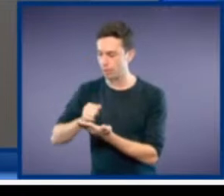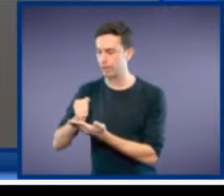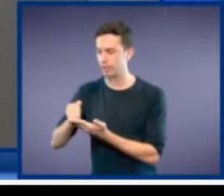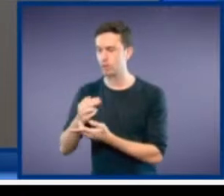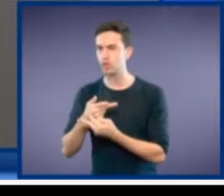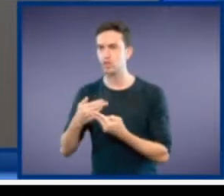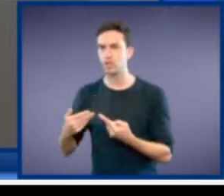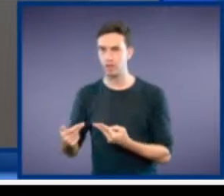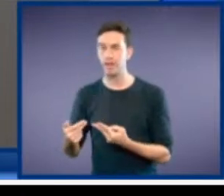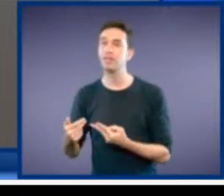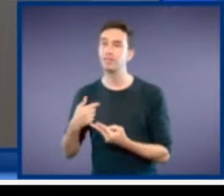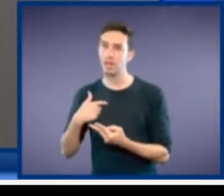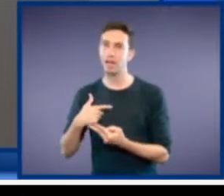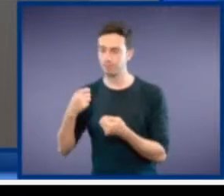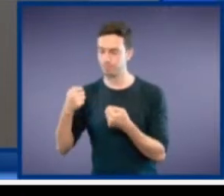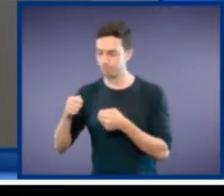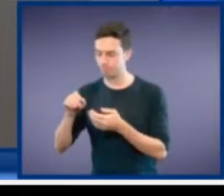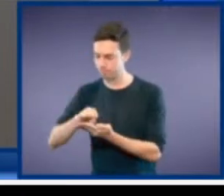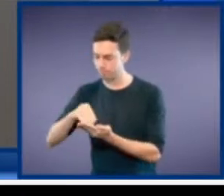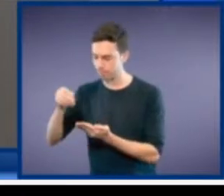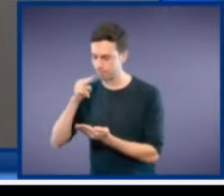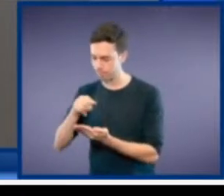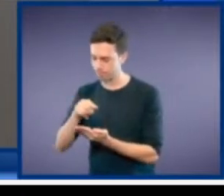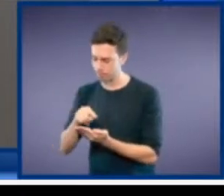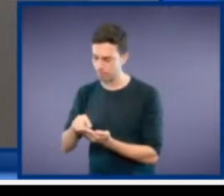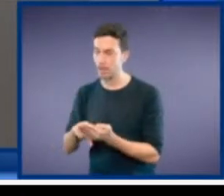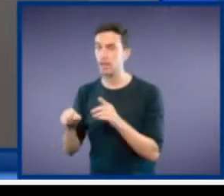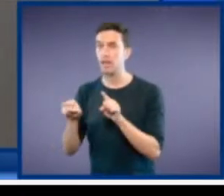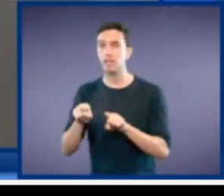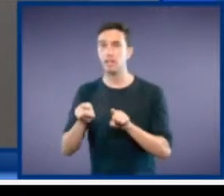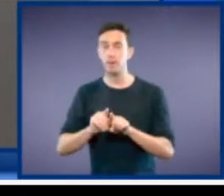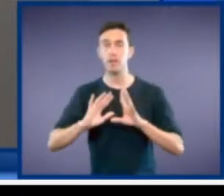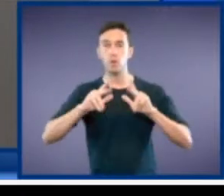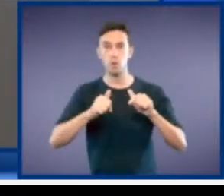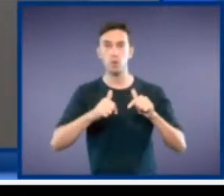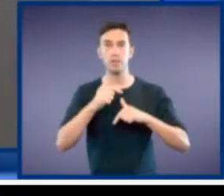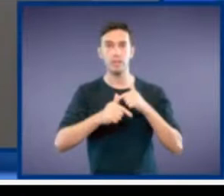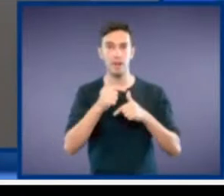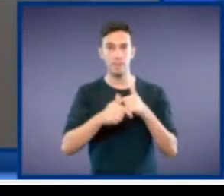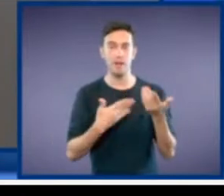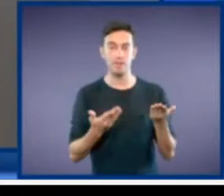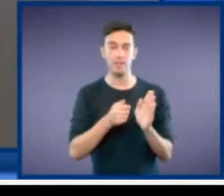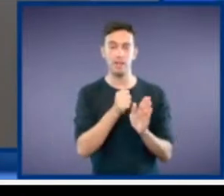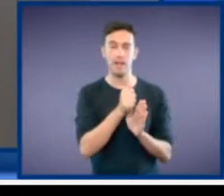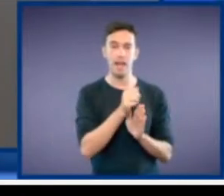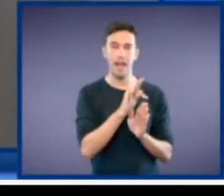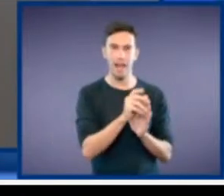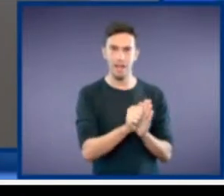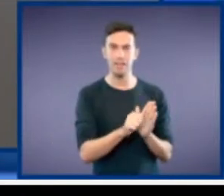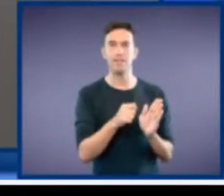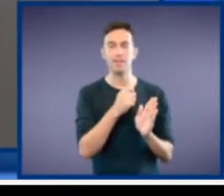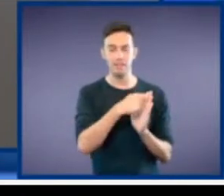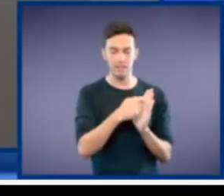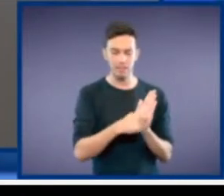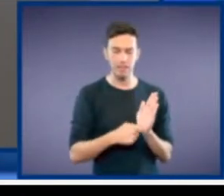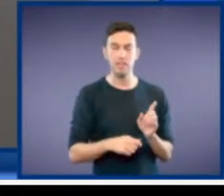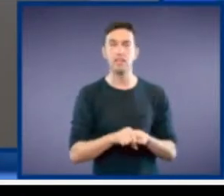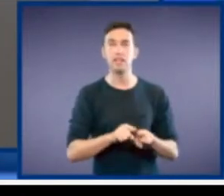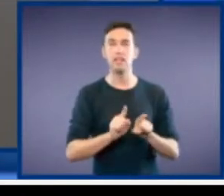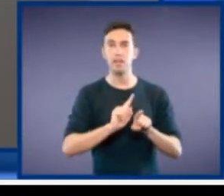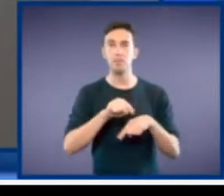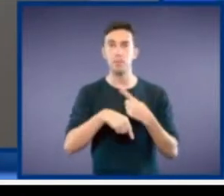primeiro lugar. Os trabalhos do dia serão consignados em ata a ser lavrada pela comissão e poderá ser assinada pelos